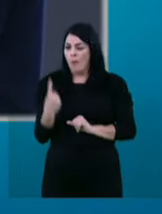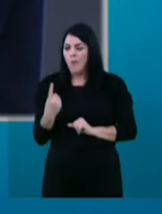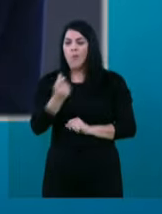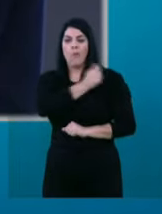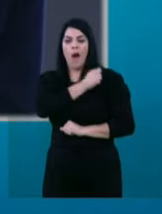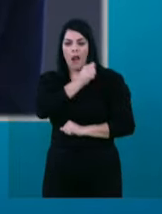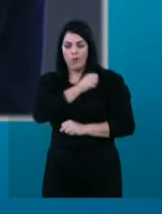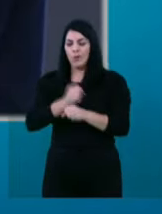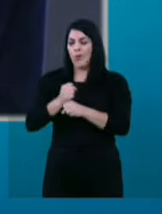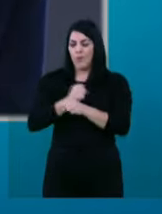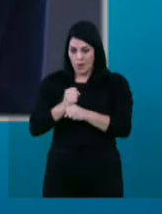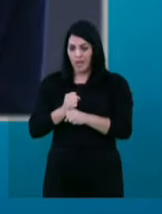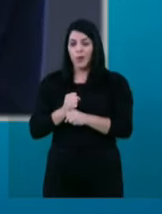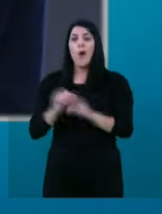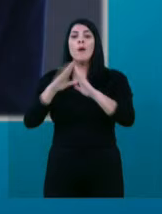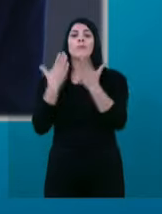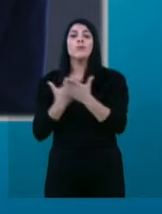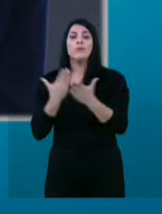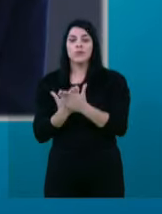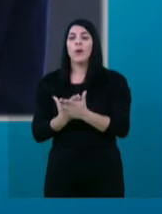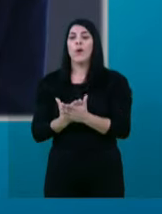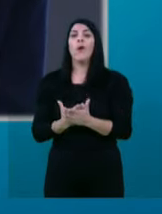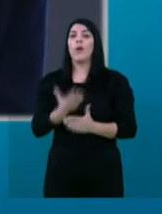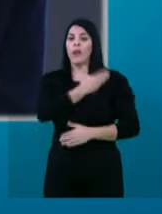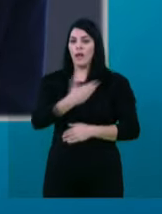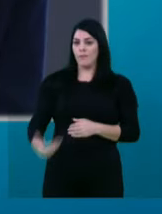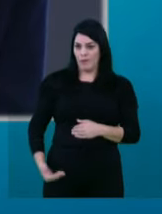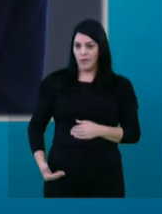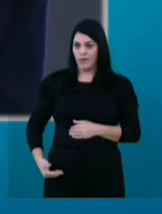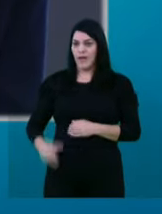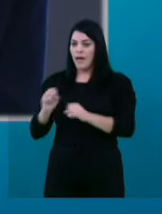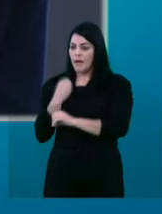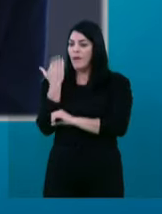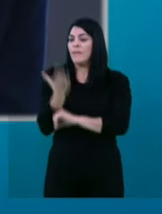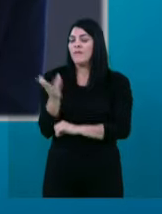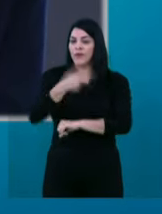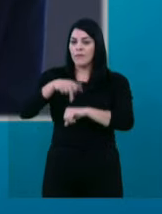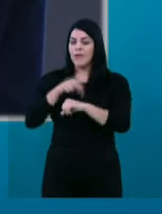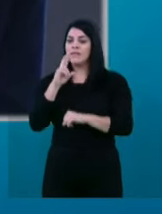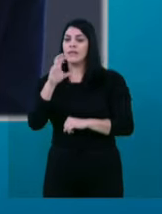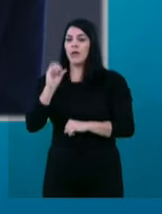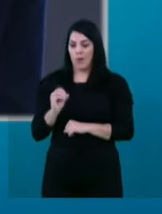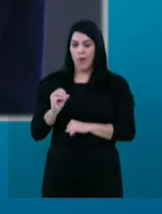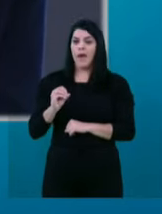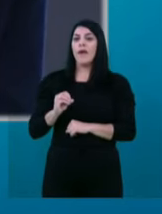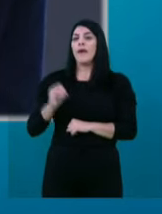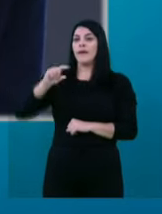por ano, por escola pública, fará intercâmbio fora do país. É R$50 mil por ano,